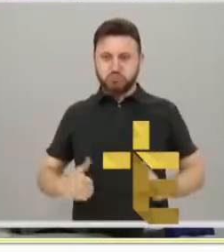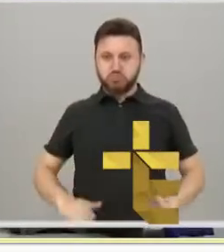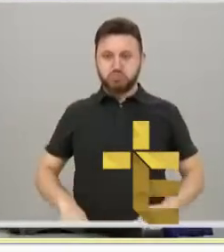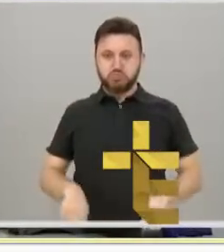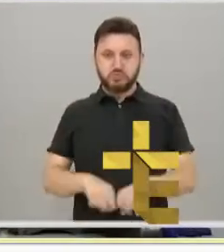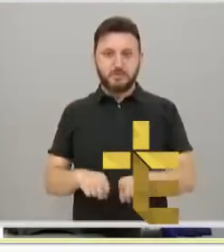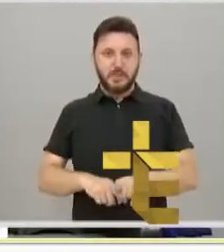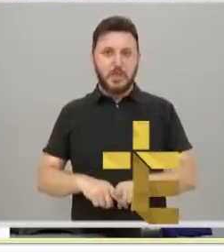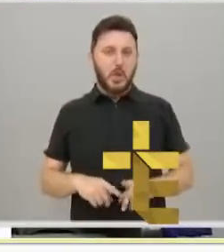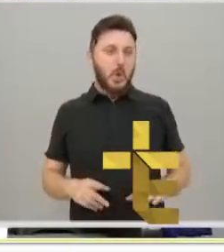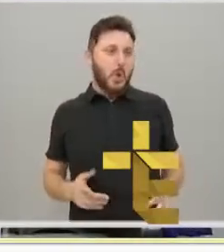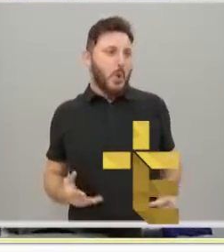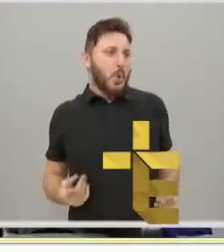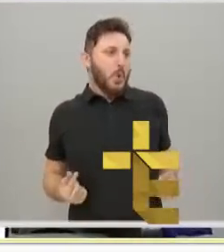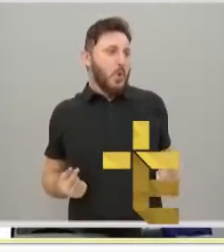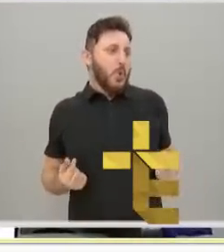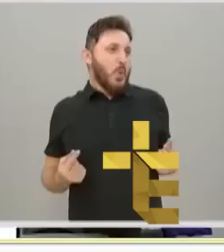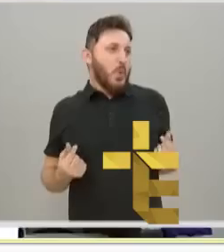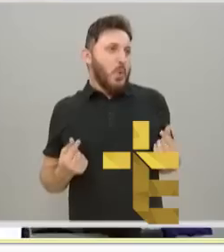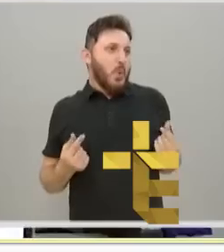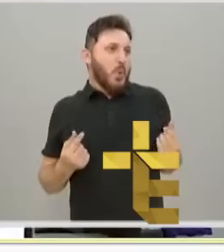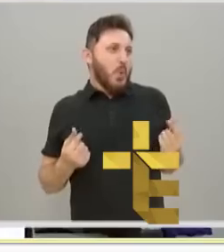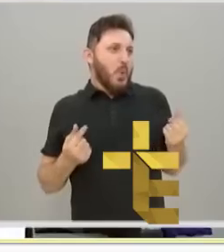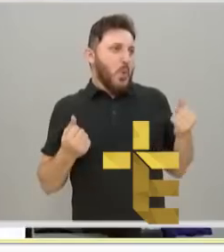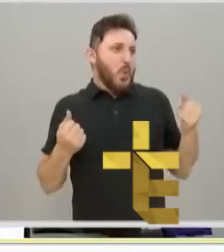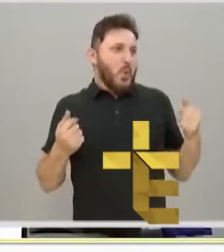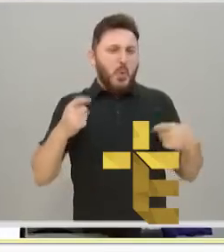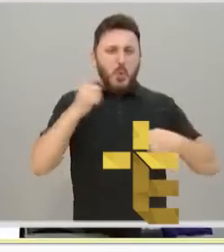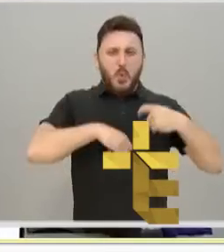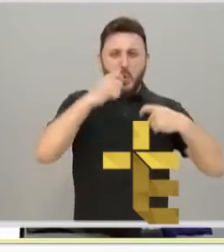para a luxúria, ela não é livre.